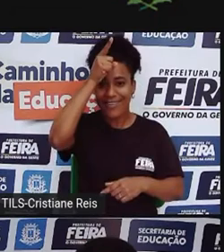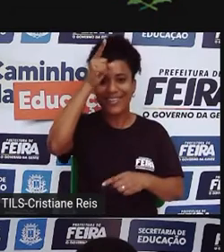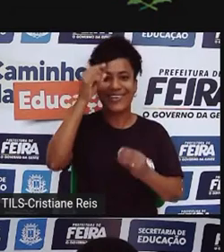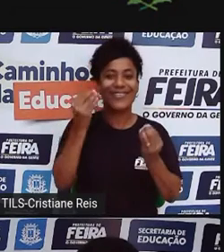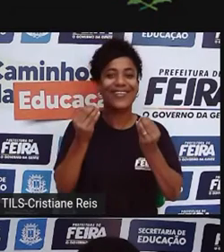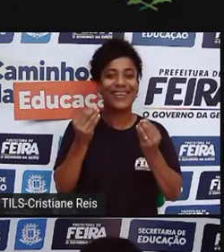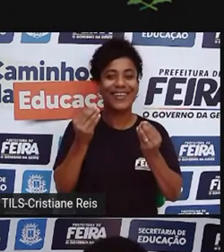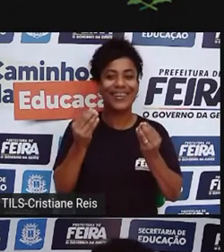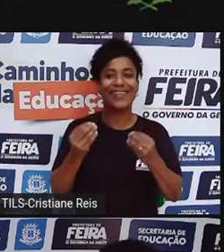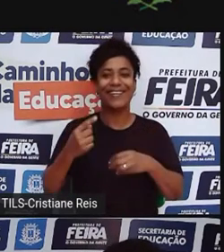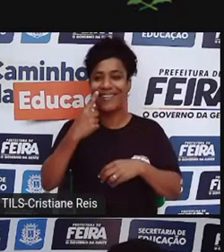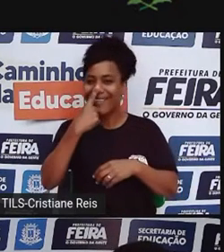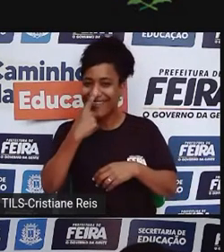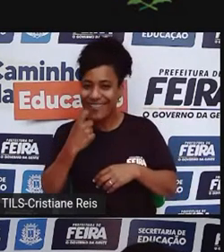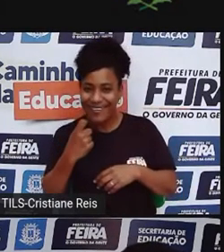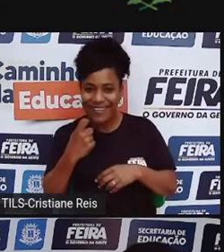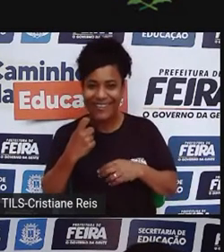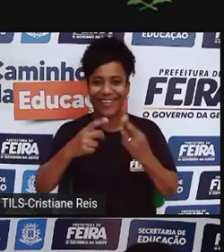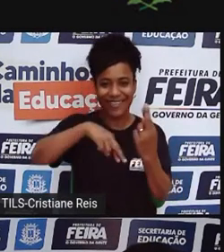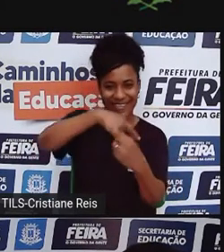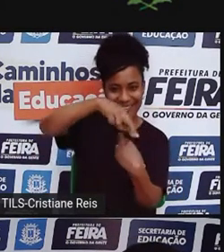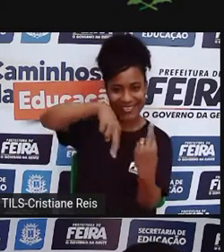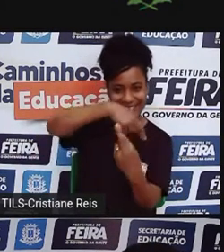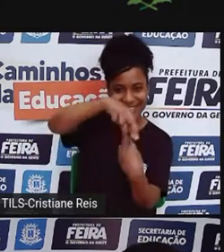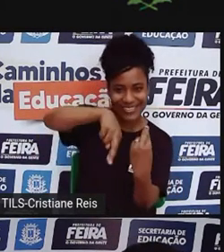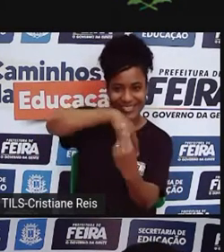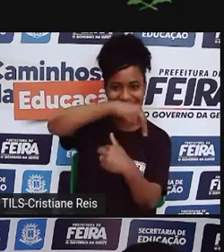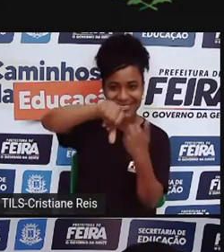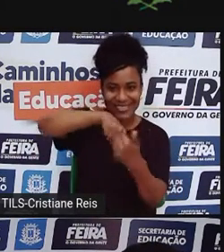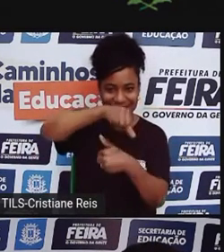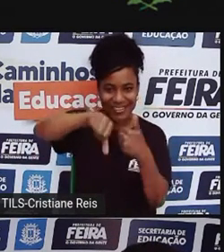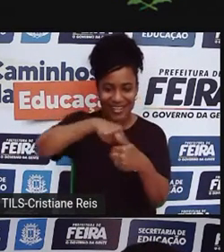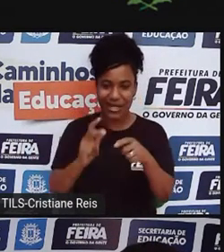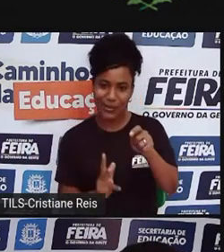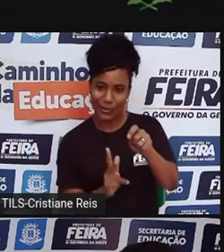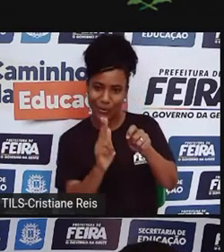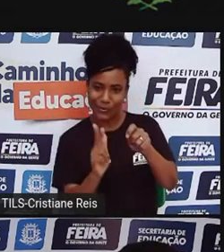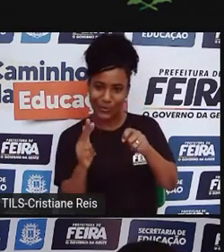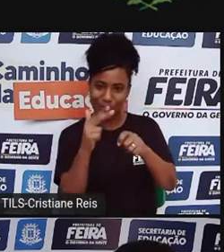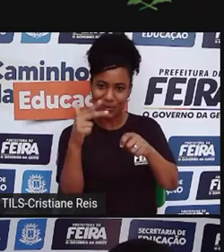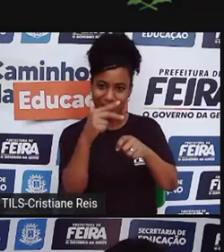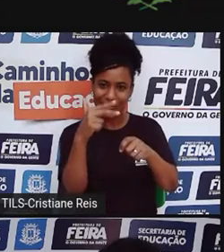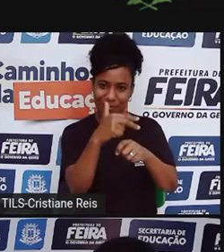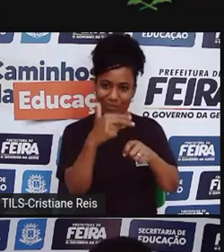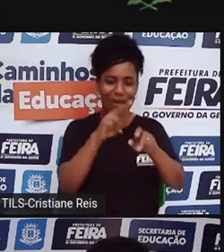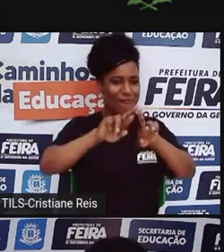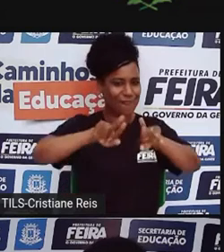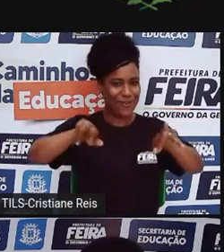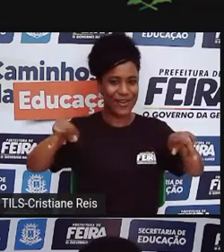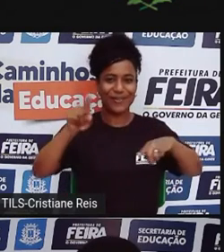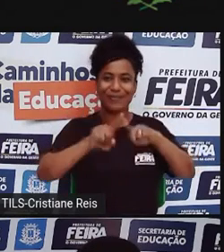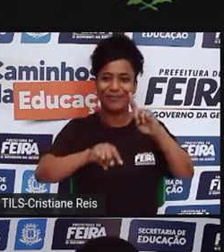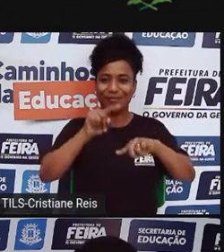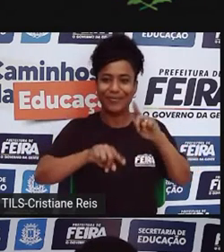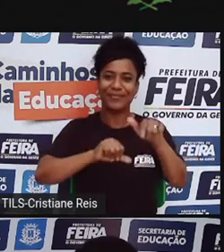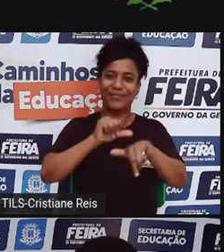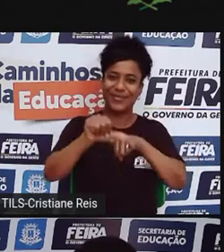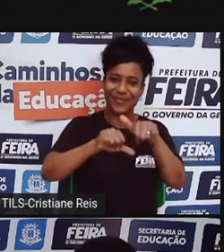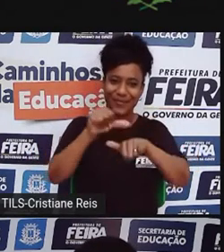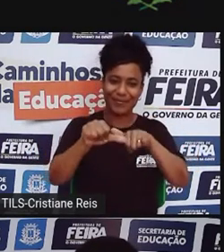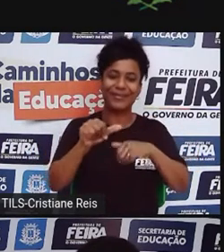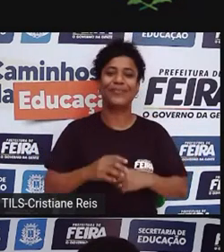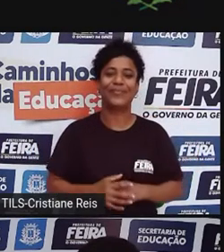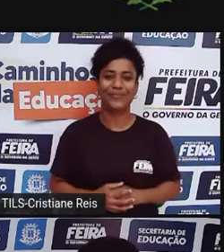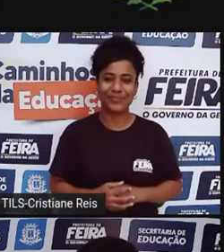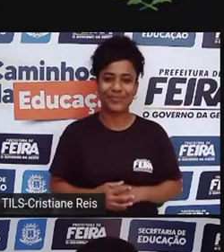inserindo nesse processo de dar aula, utilizando materiais alternativos. E também, uma